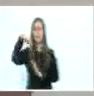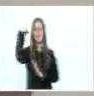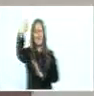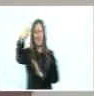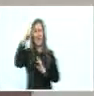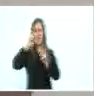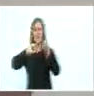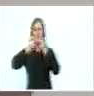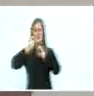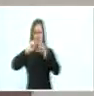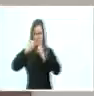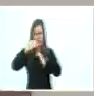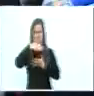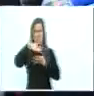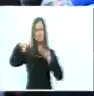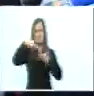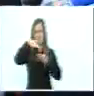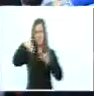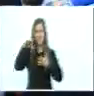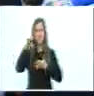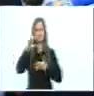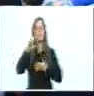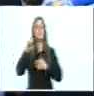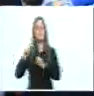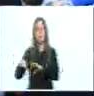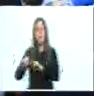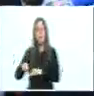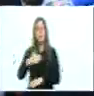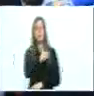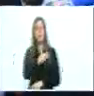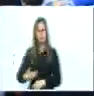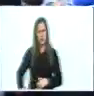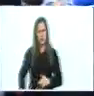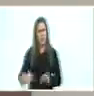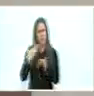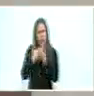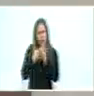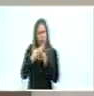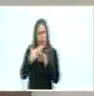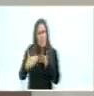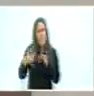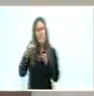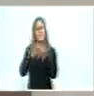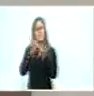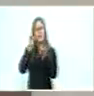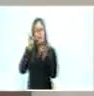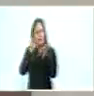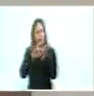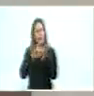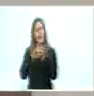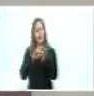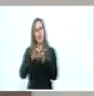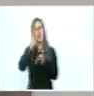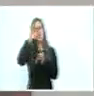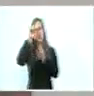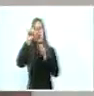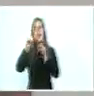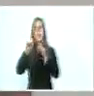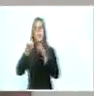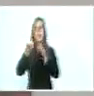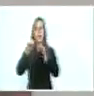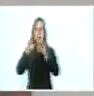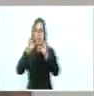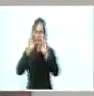reunião com a secretária de Educação do Estado, a gente inicia realmente a estruturação, só para finalizar, senhor